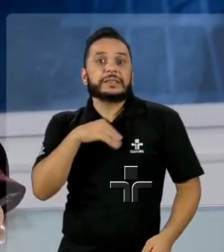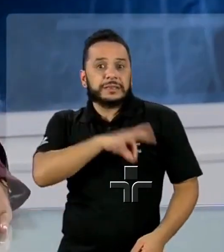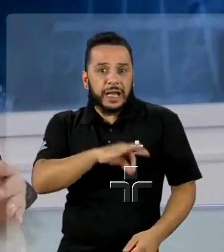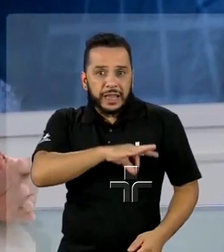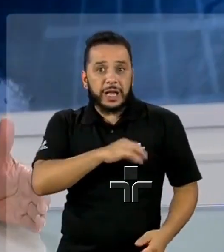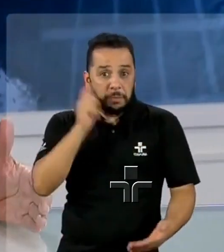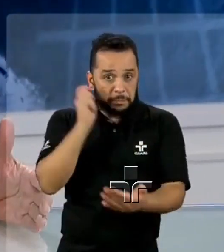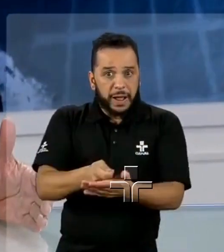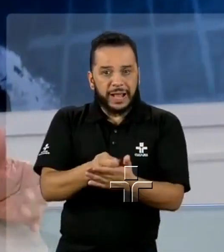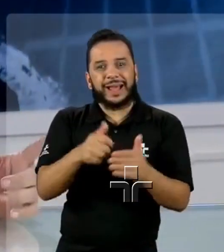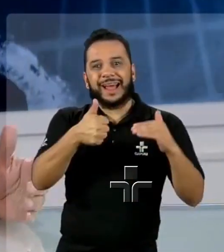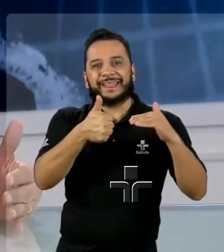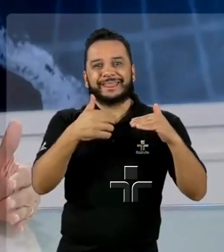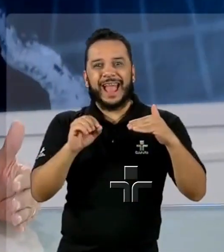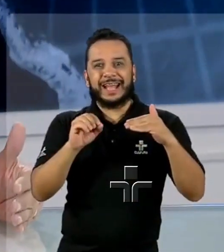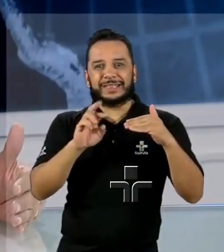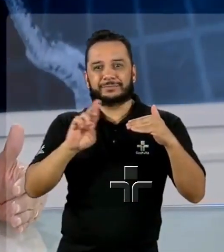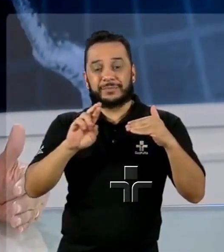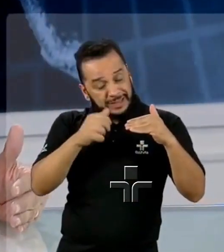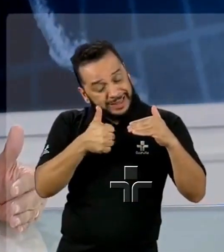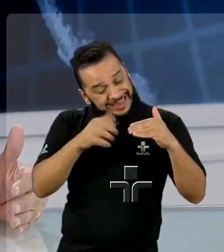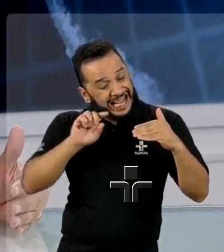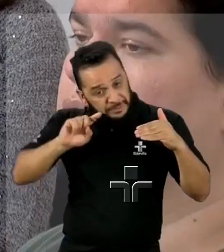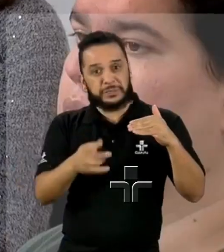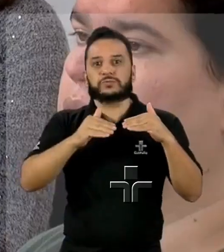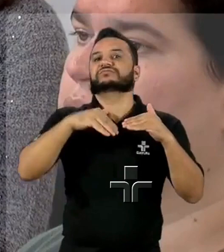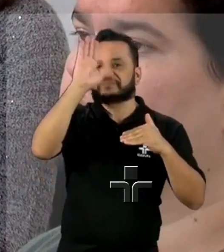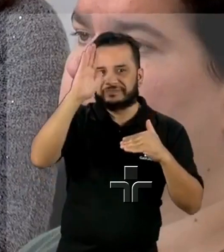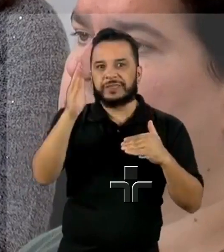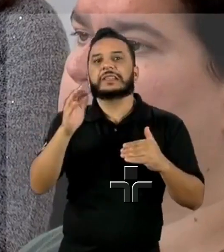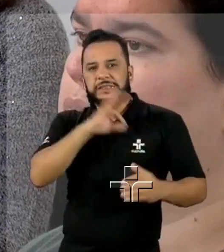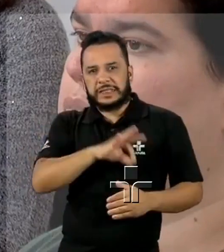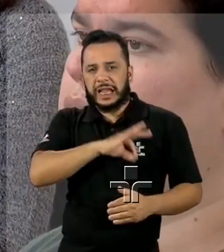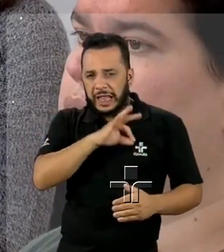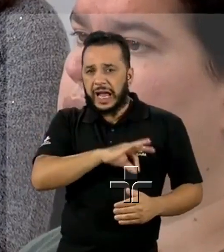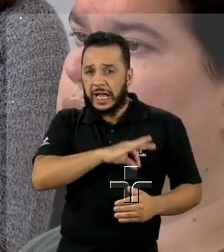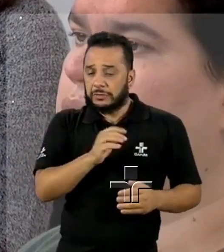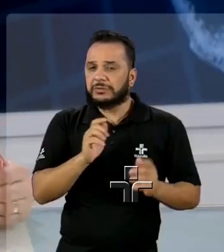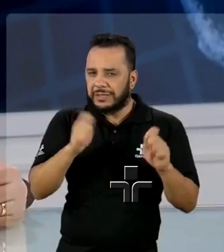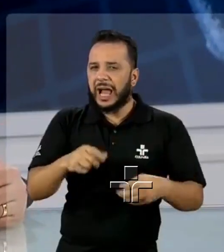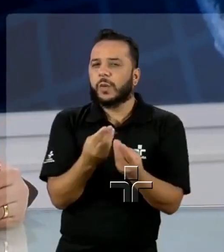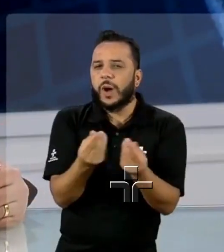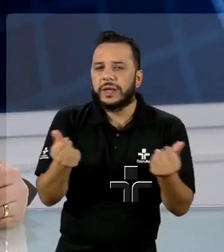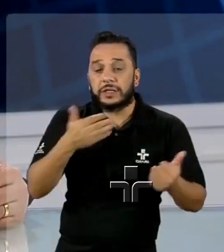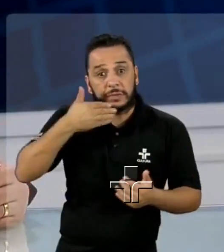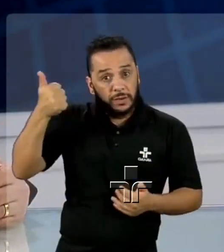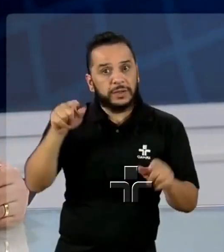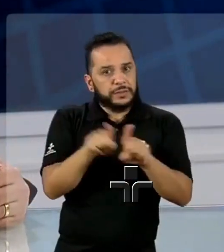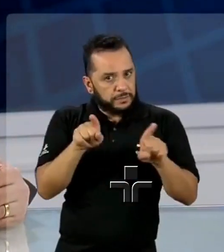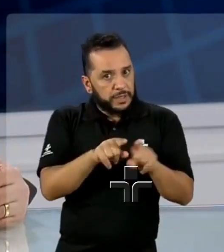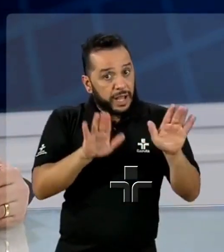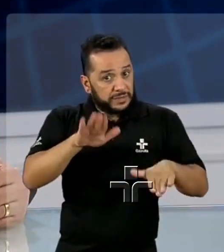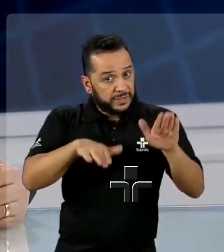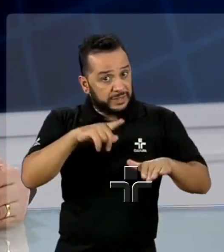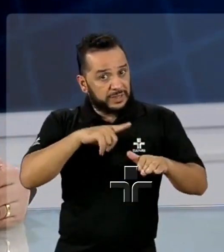melhorava. Outra coisa sobre esse assunto, eu acho que às vezes alguns cursos na universidade peca, porque isso é uma tendência em algumas